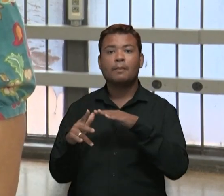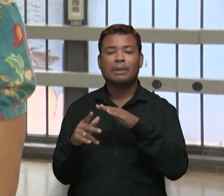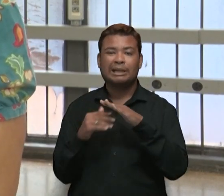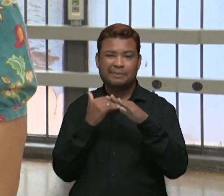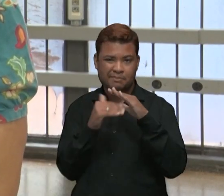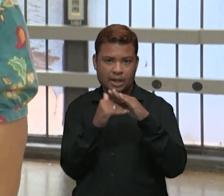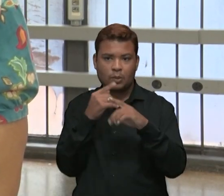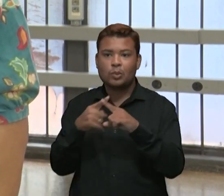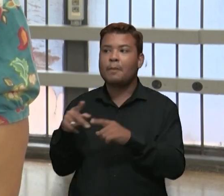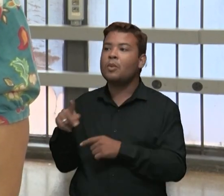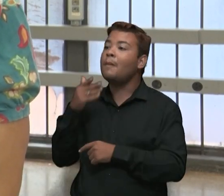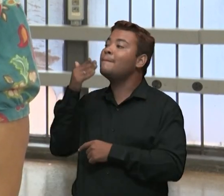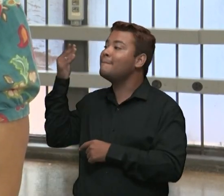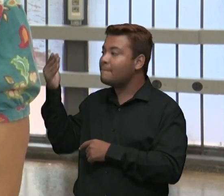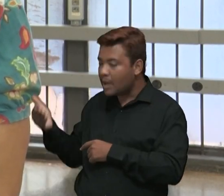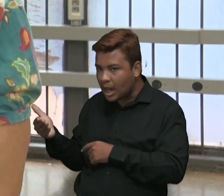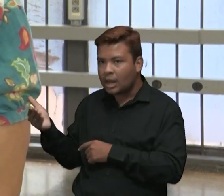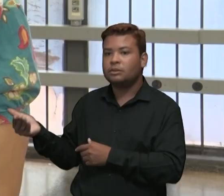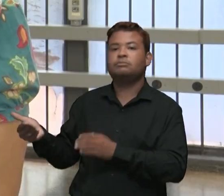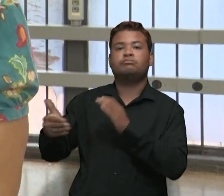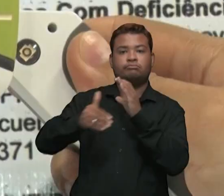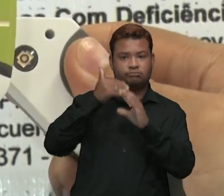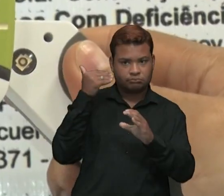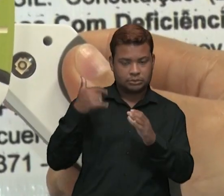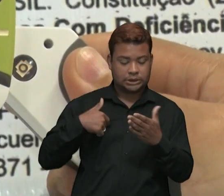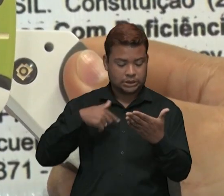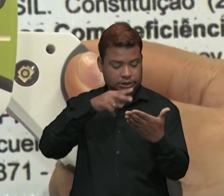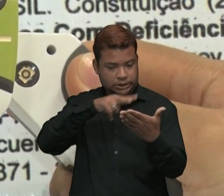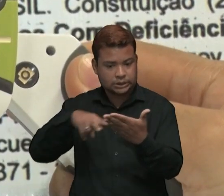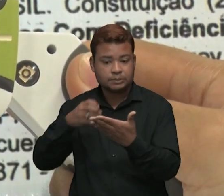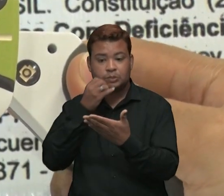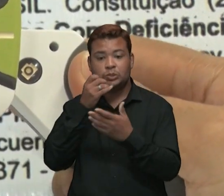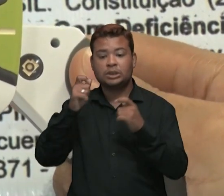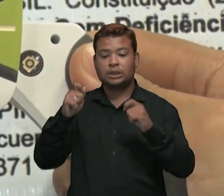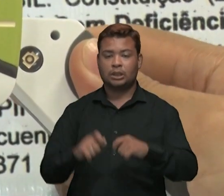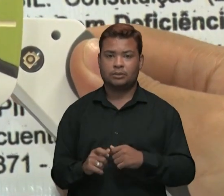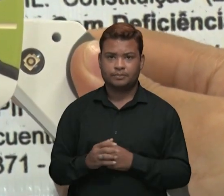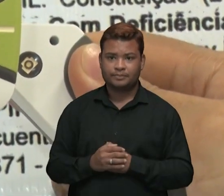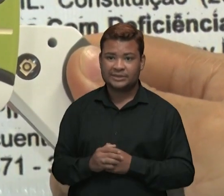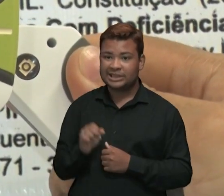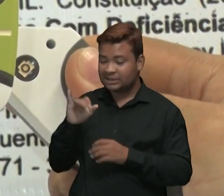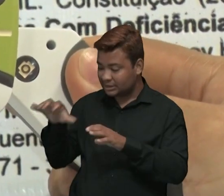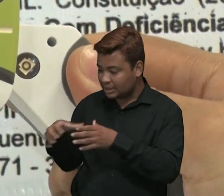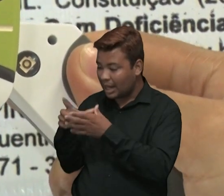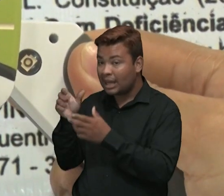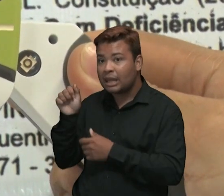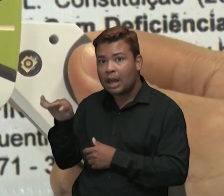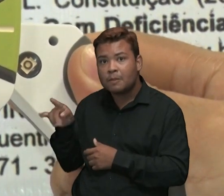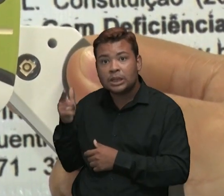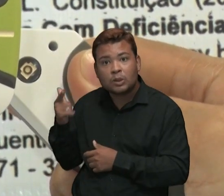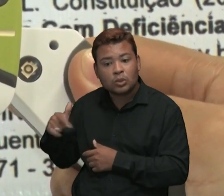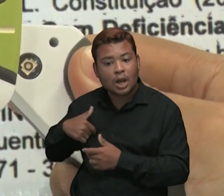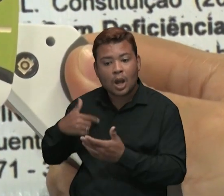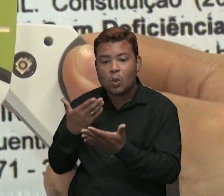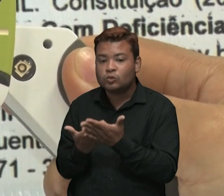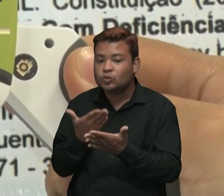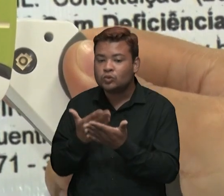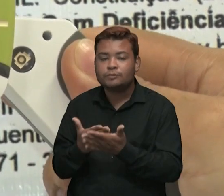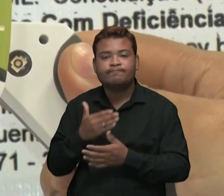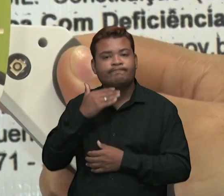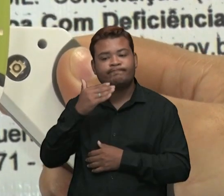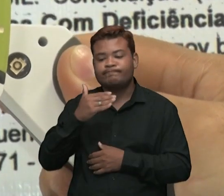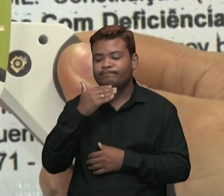para que eu tenha uma boa leitura. Sem esse laboratório eu não estudaria, não